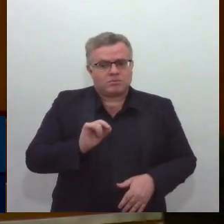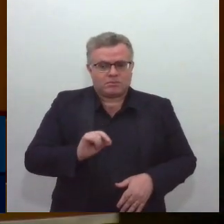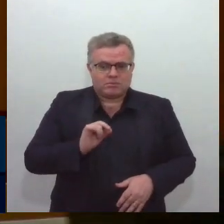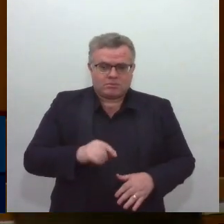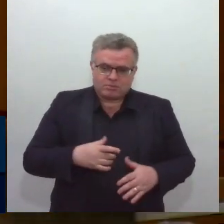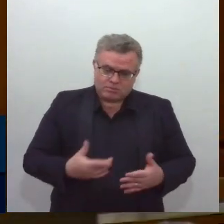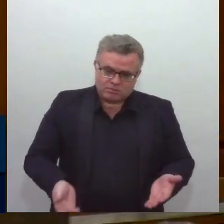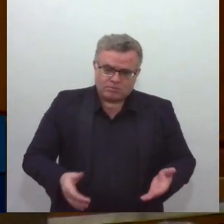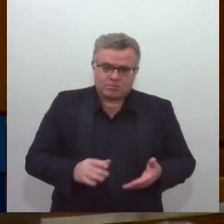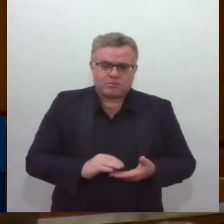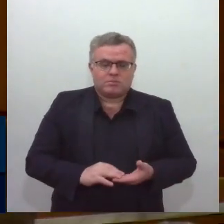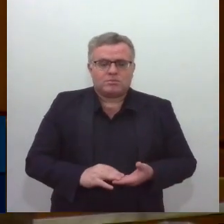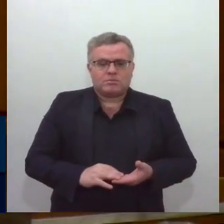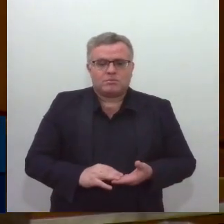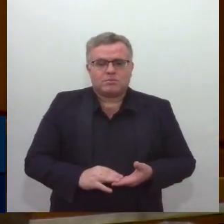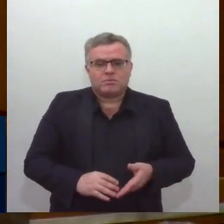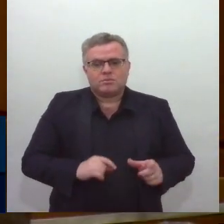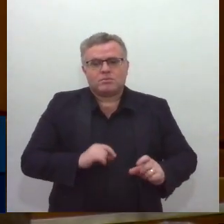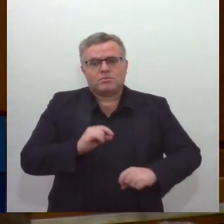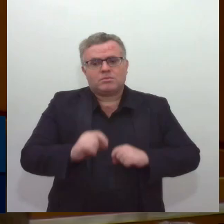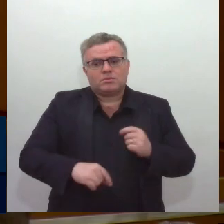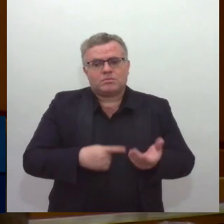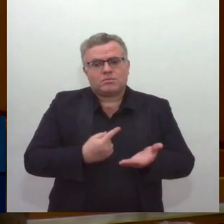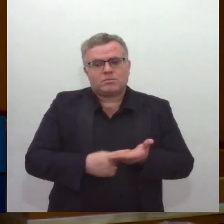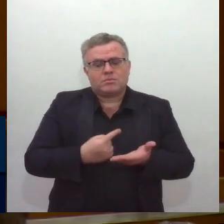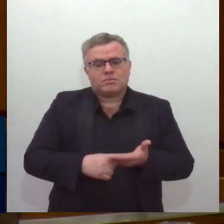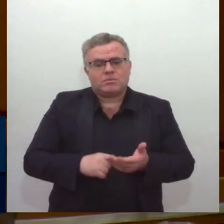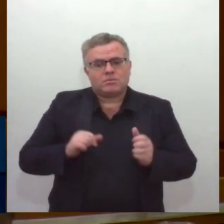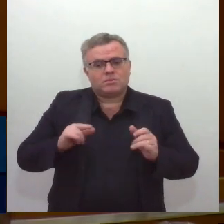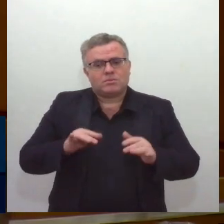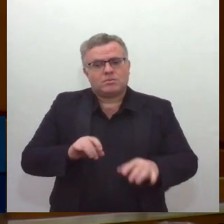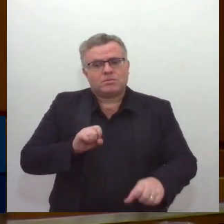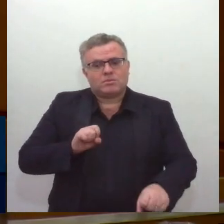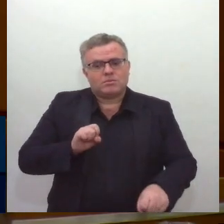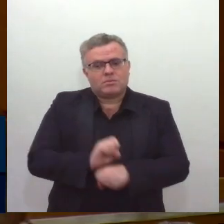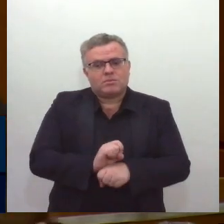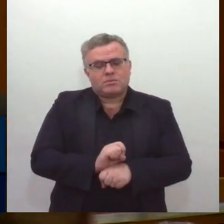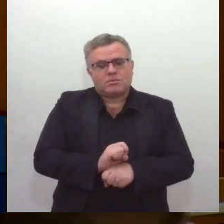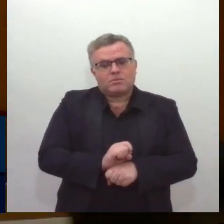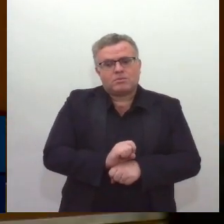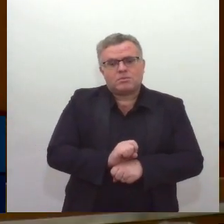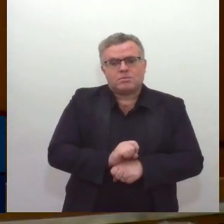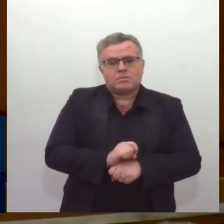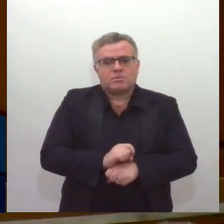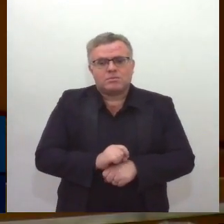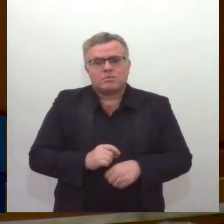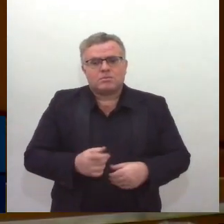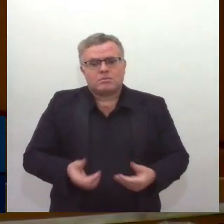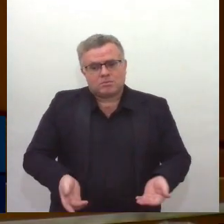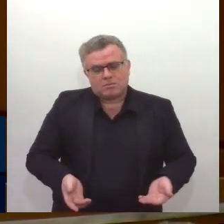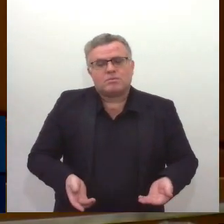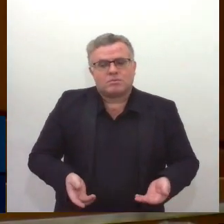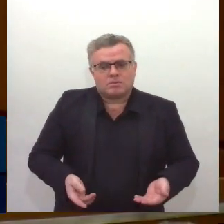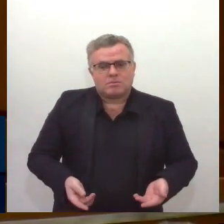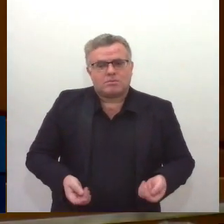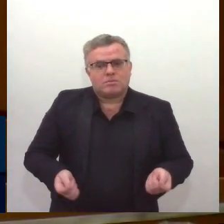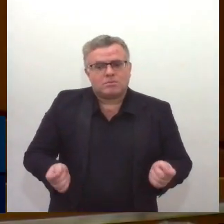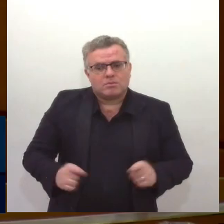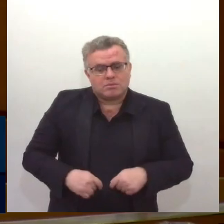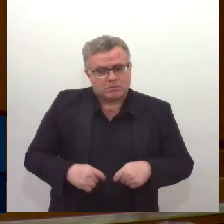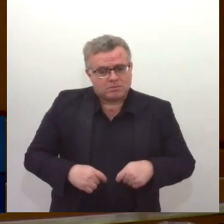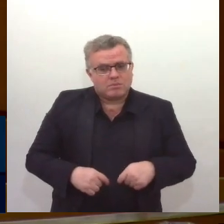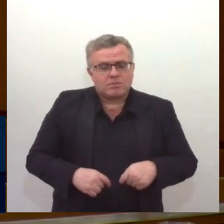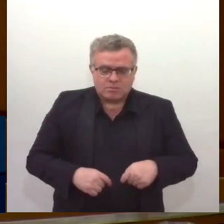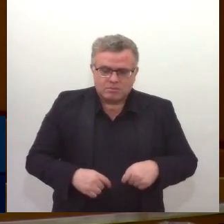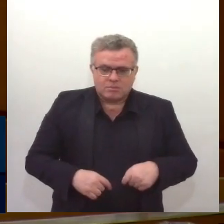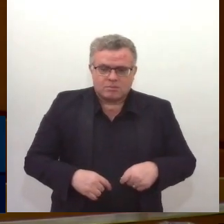decidiram paralisar as atividades por tempo indeterminado a partir de amanhã.